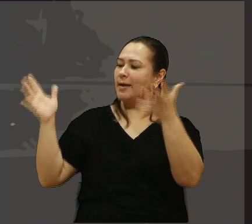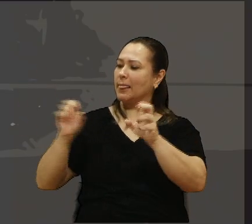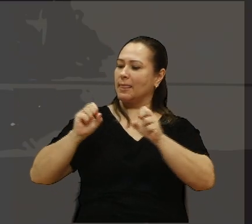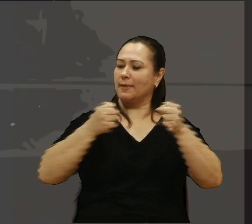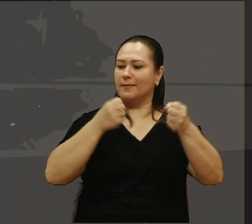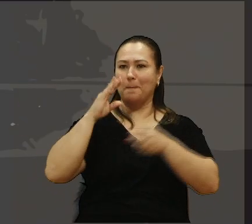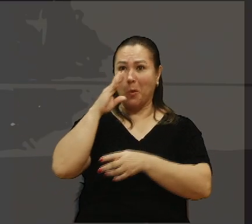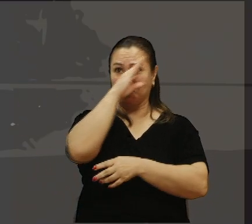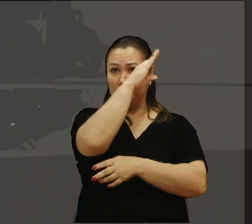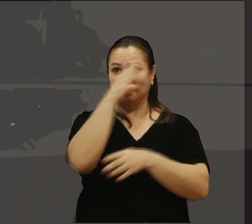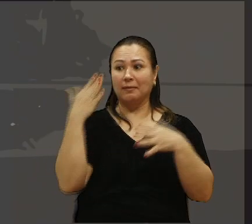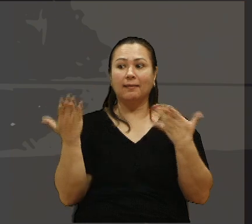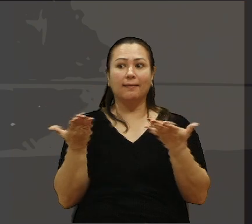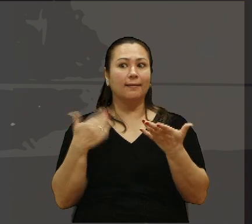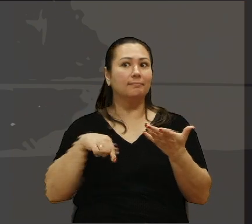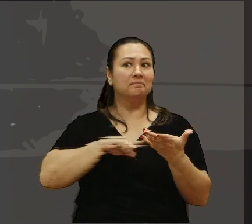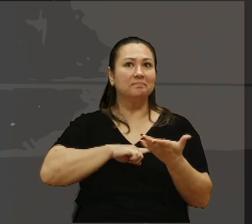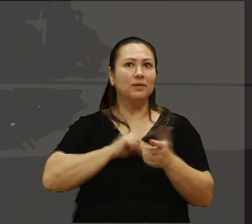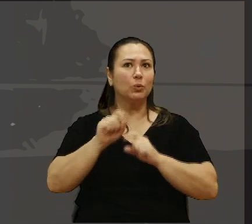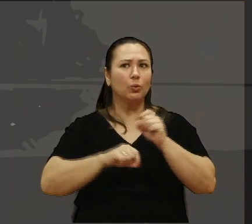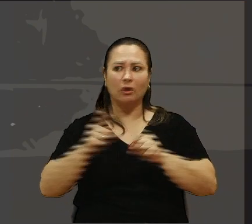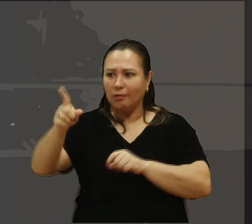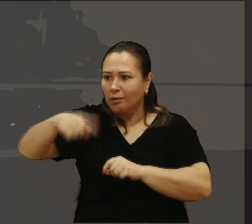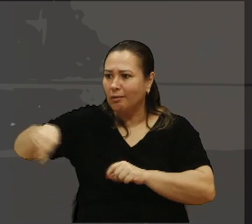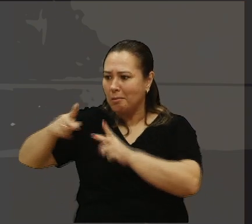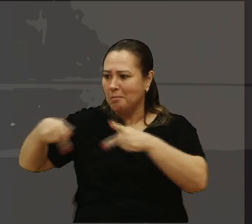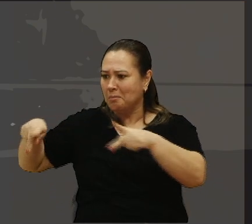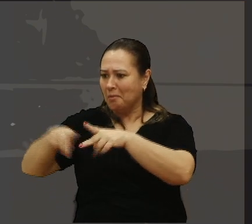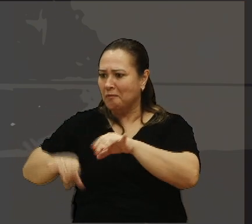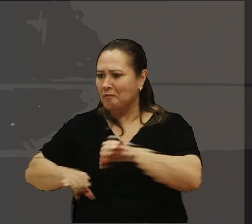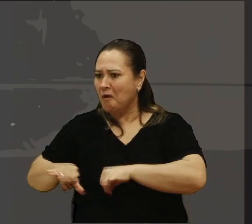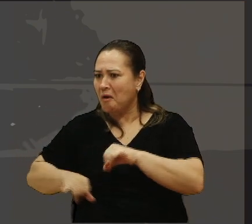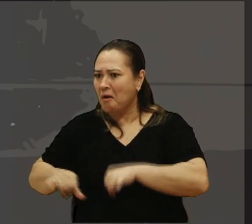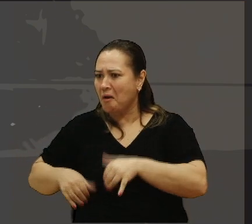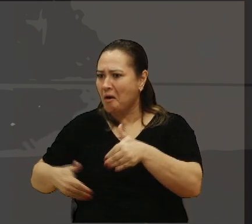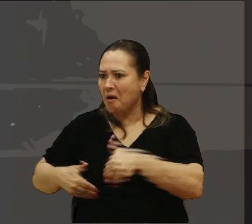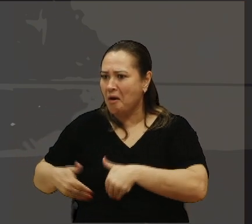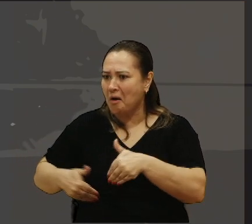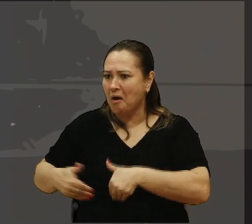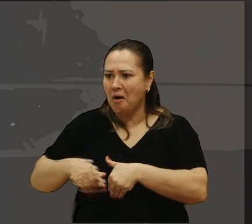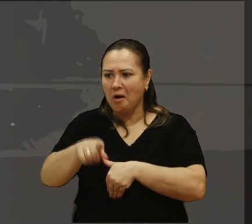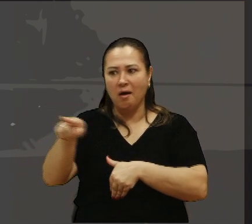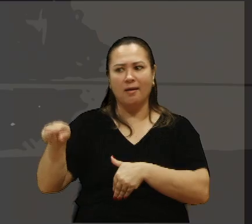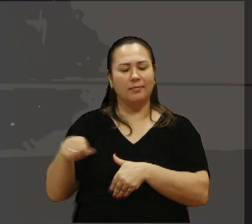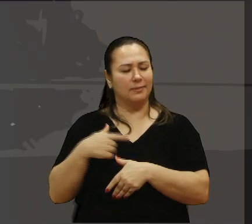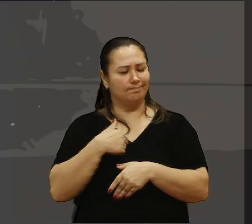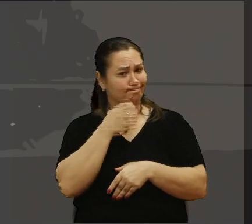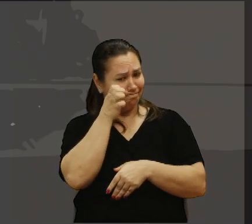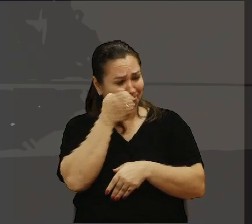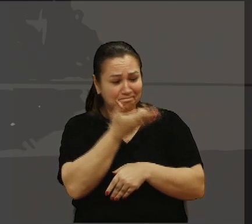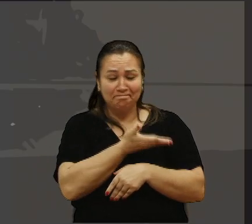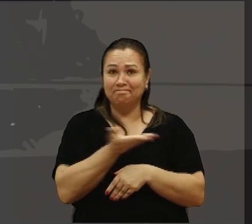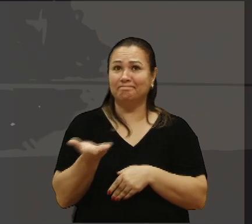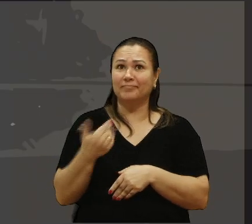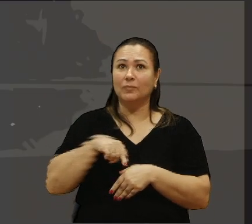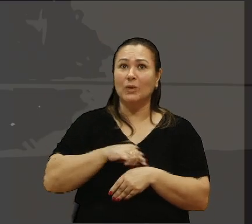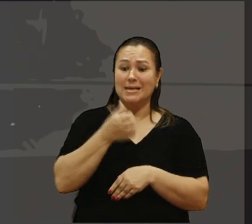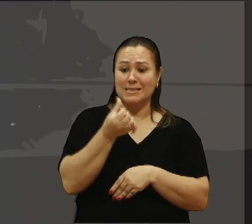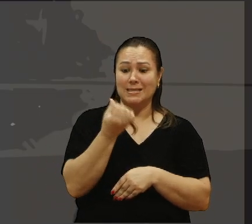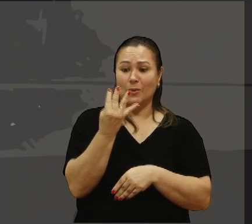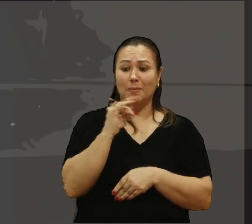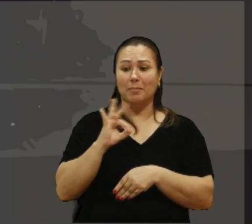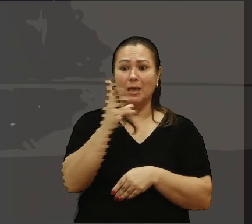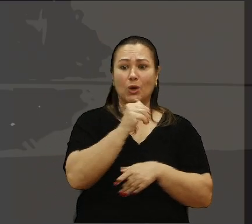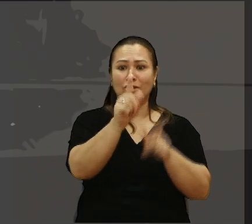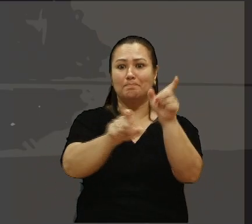Bolsonaro, enquanto a dor da fome batia na casa das pessoas, vereadora Estela. Quando 64 milhões